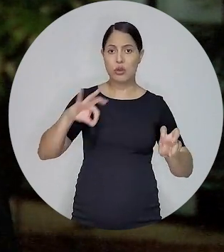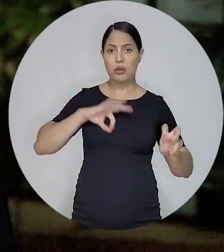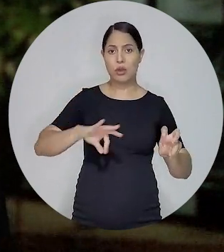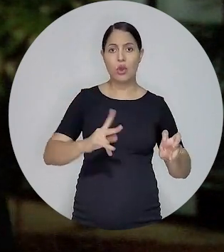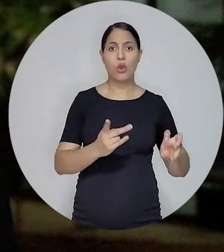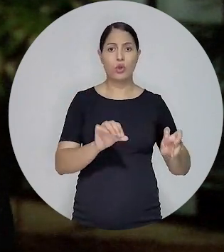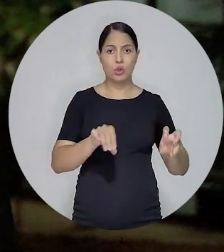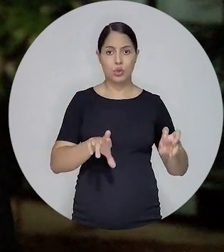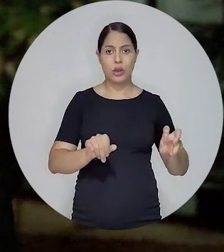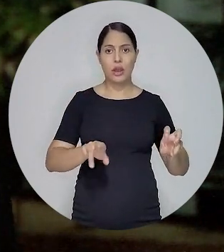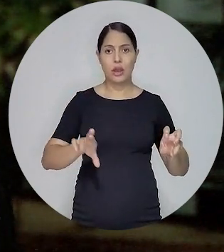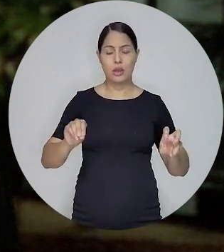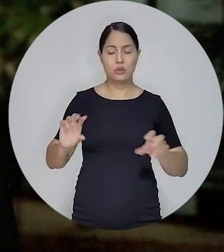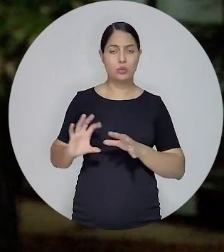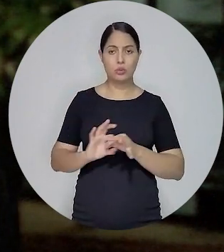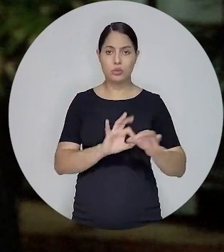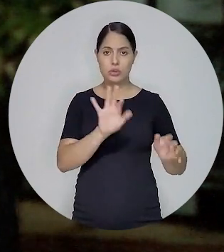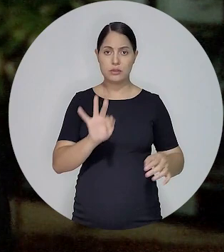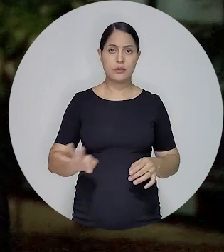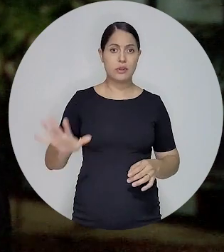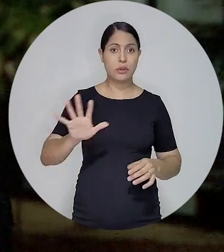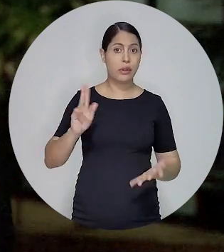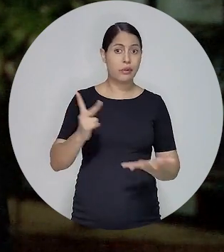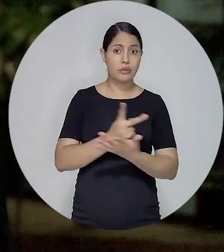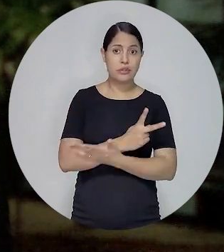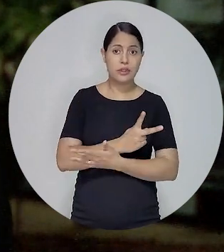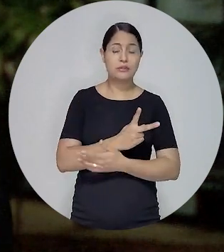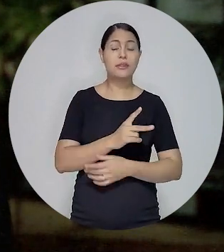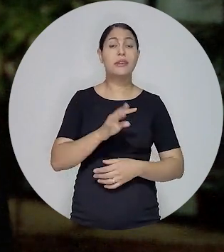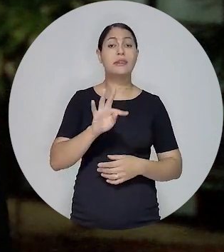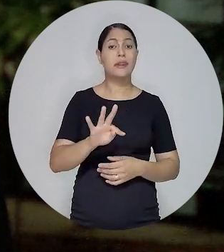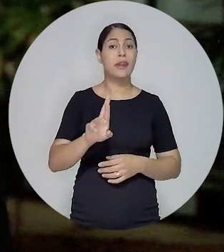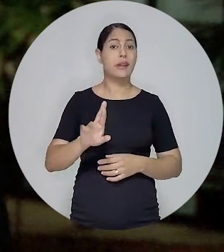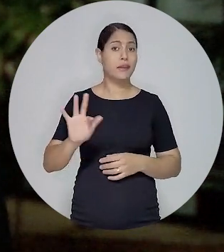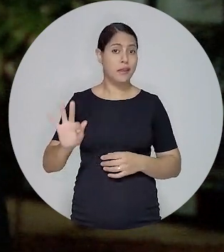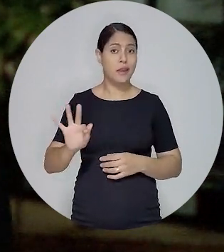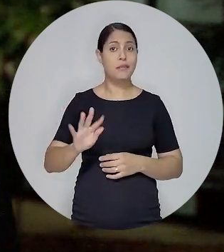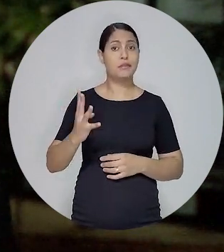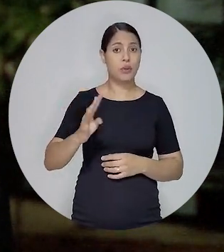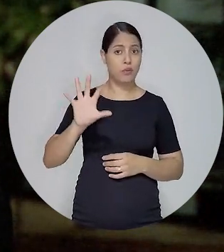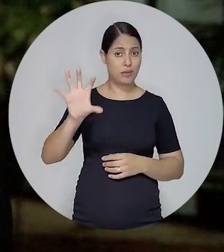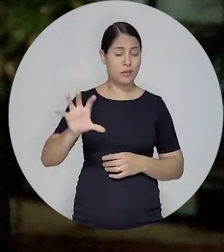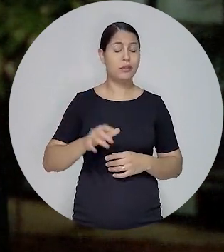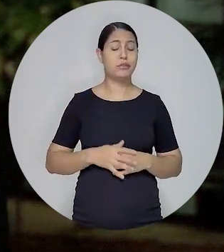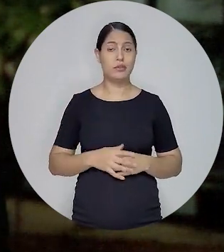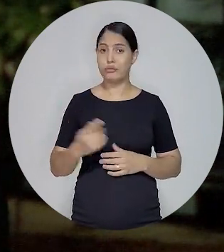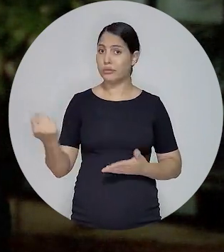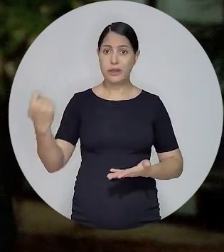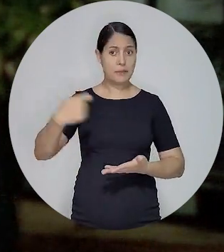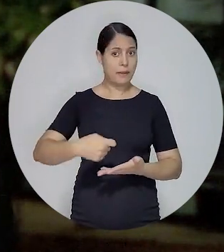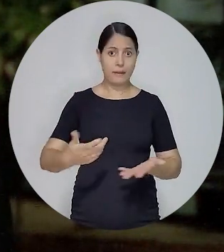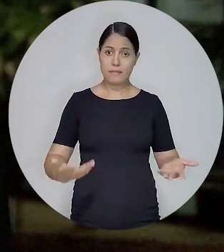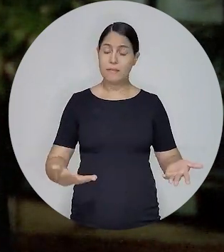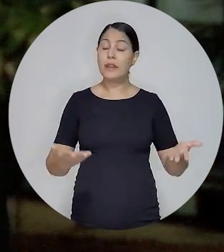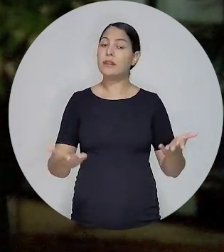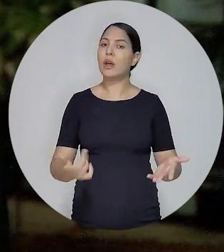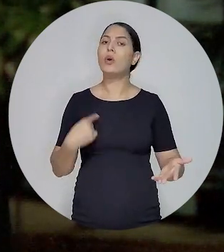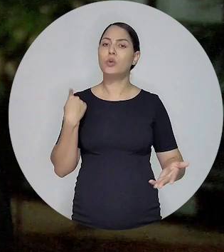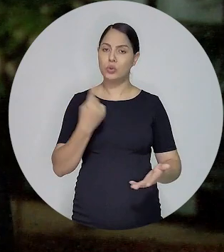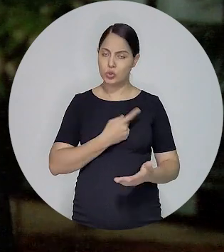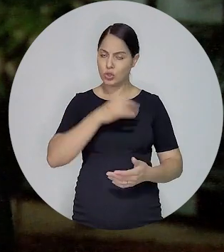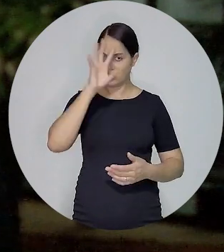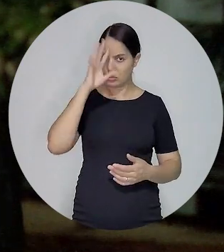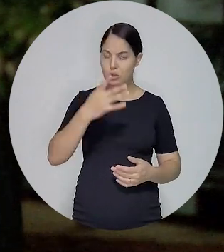honorários destacados nos precatórios federais, em especial o que está ocorrendo no TRF da 4ª Região. Tivemos a expectativa de uma